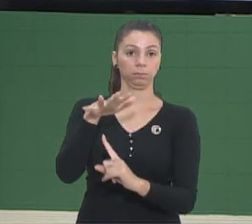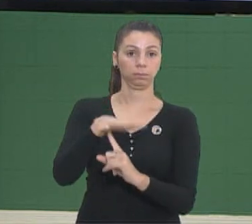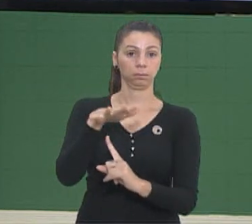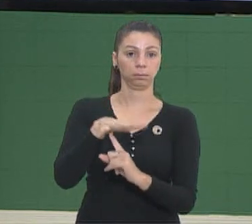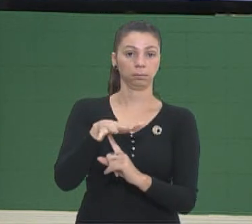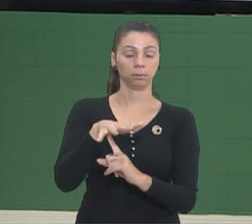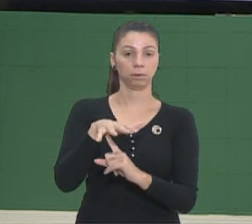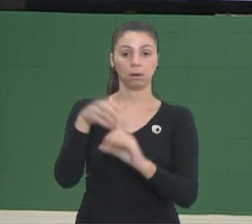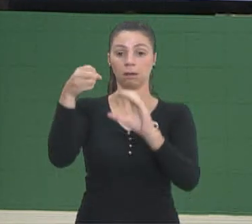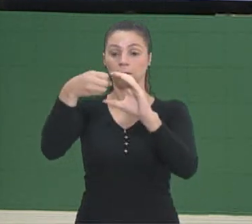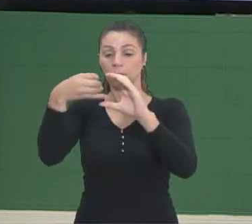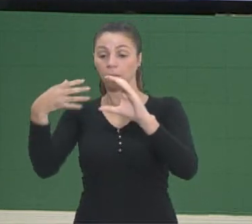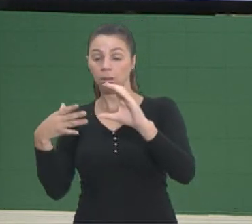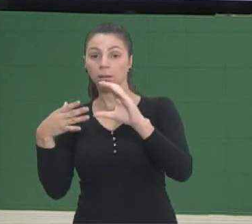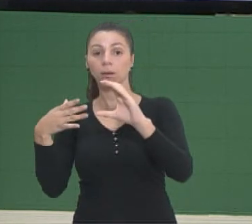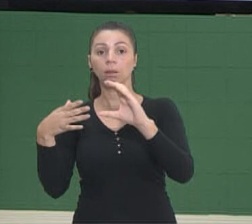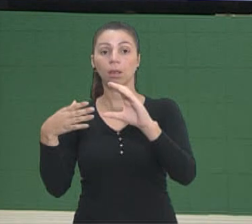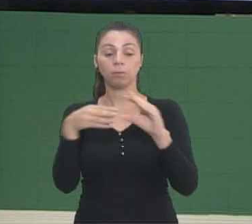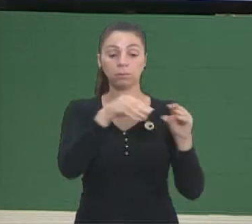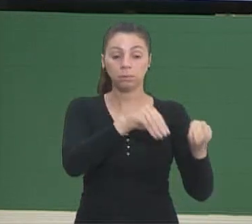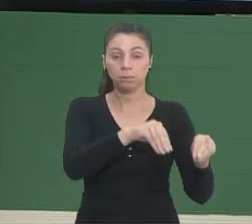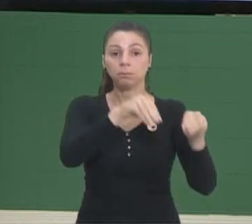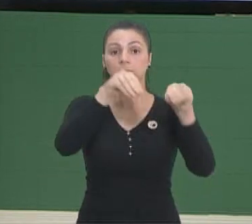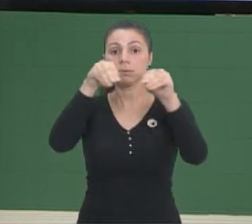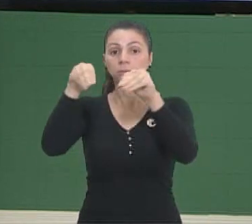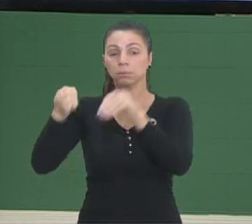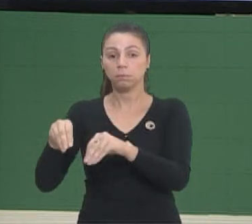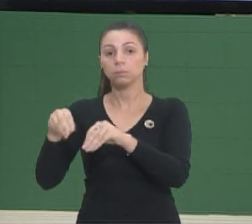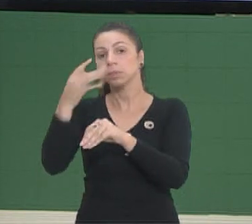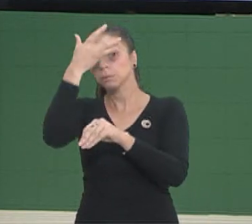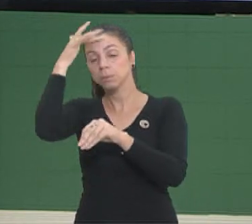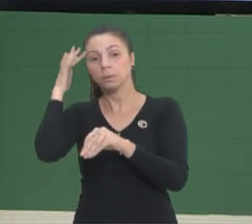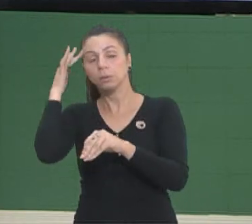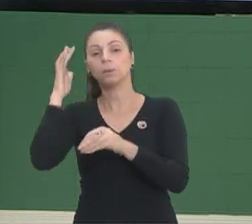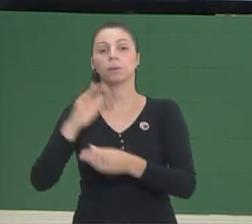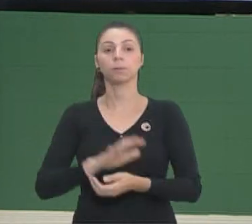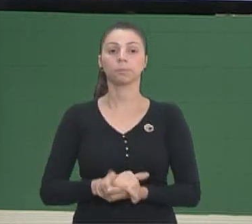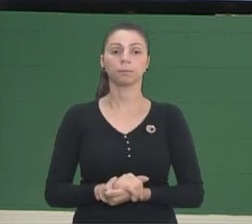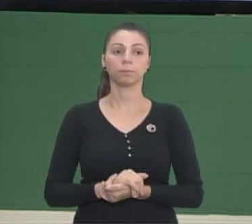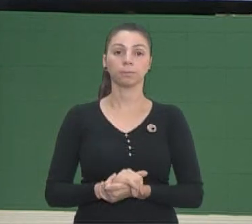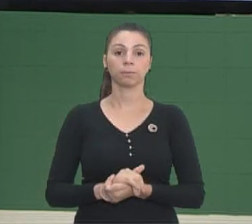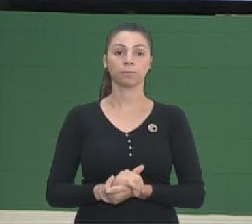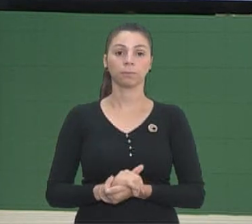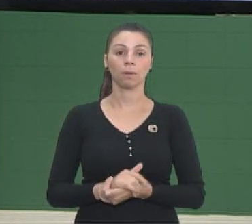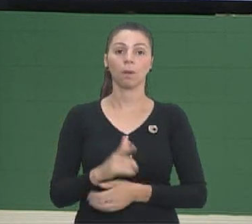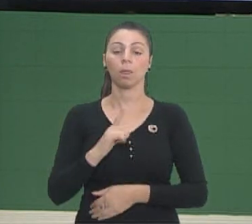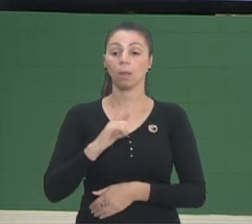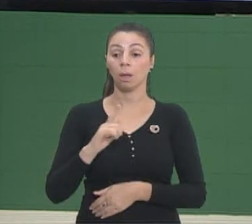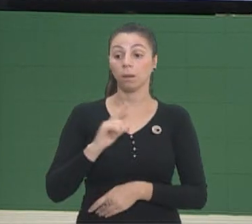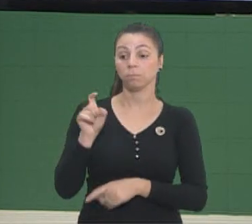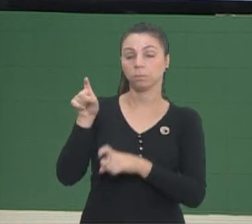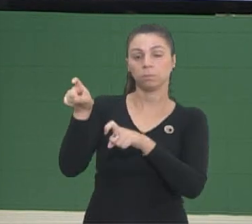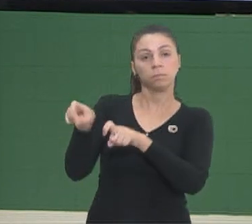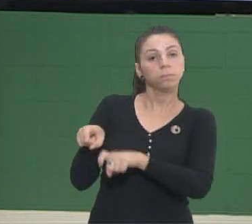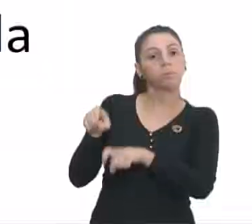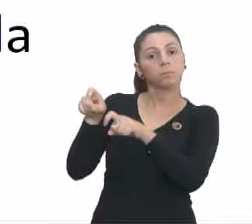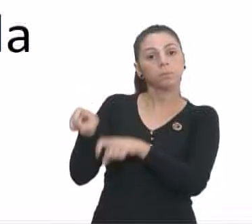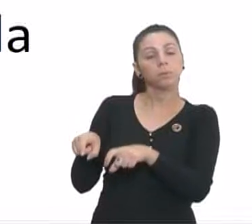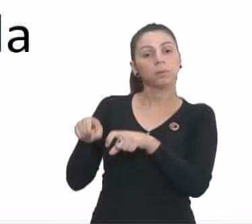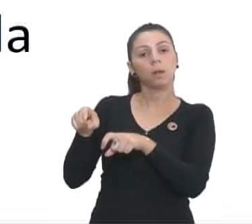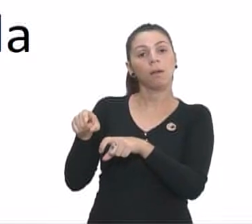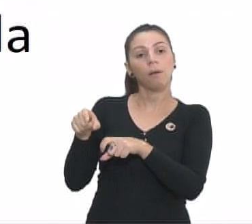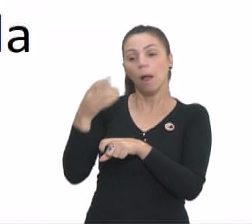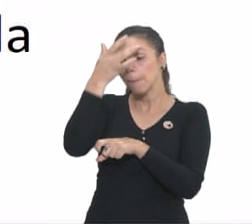do deslocamento de pessoas. Temos o movimento de êxodo rural, deslocamento